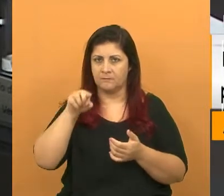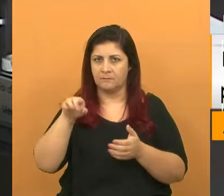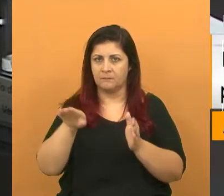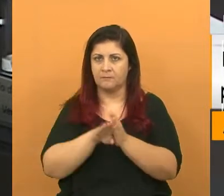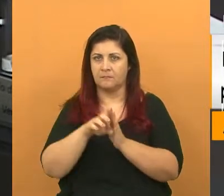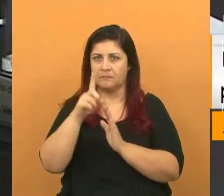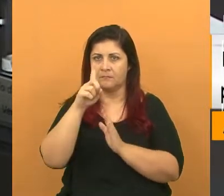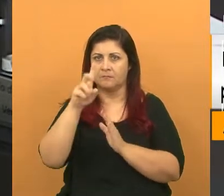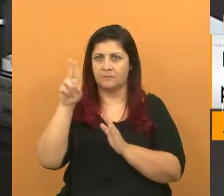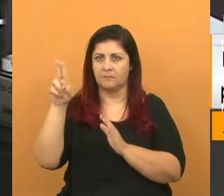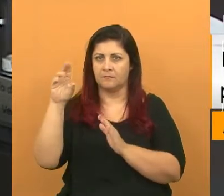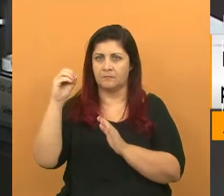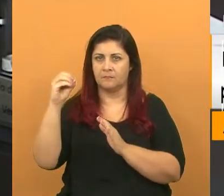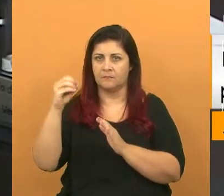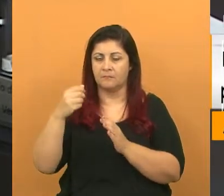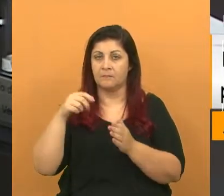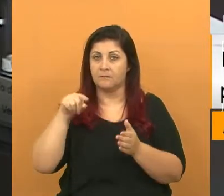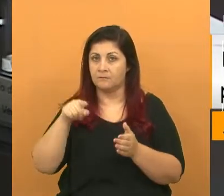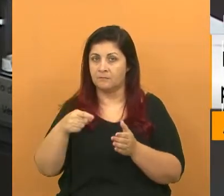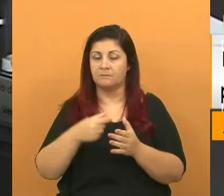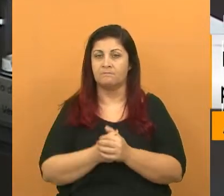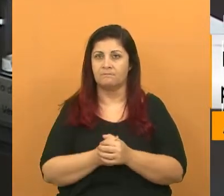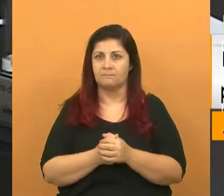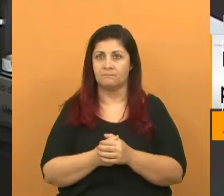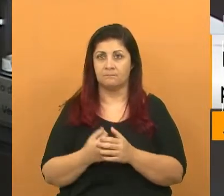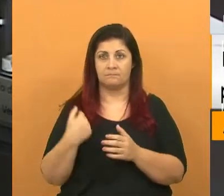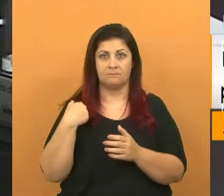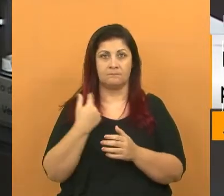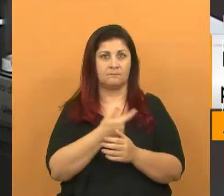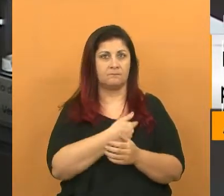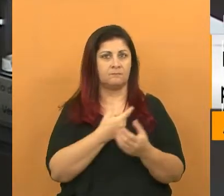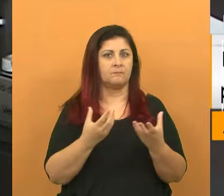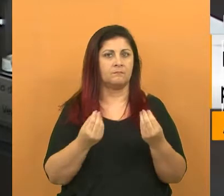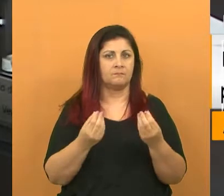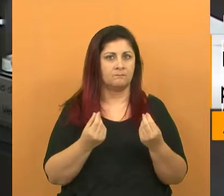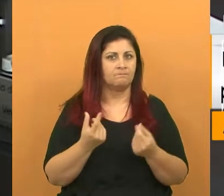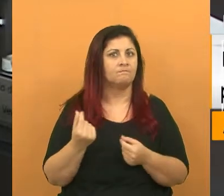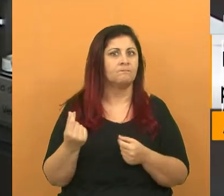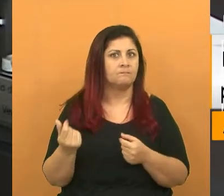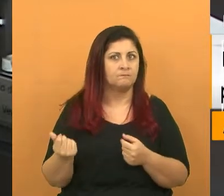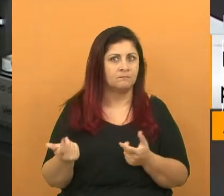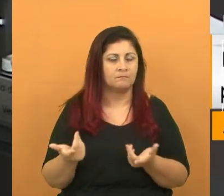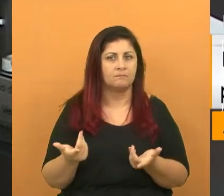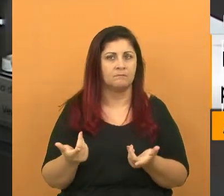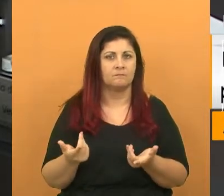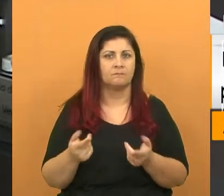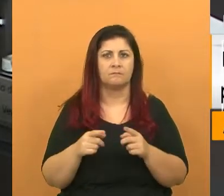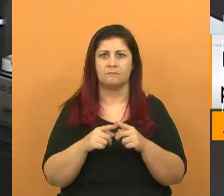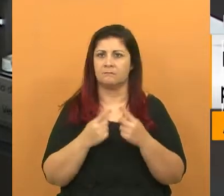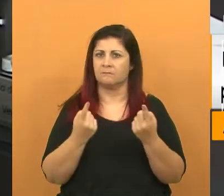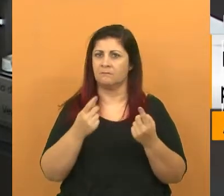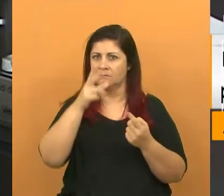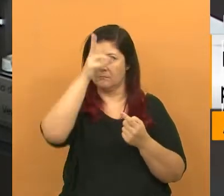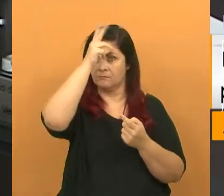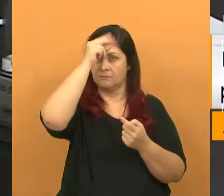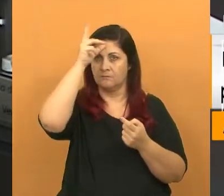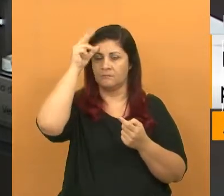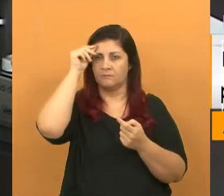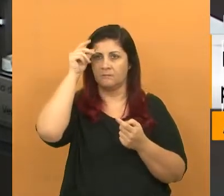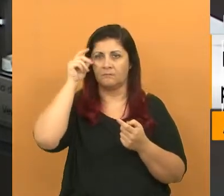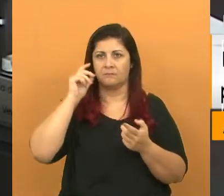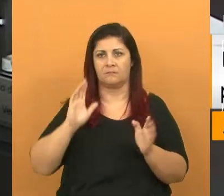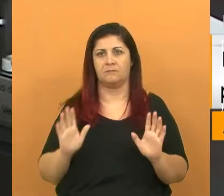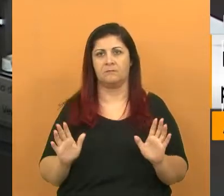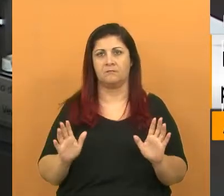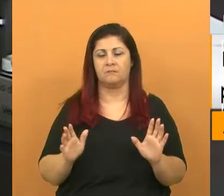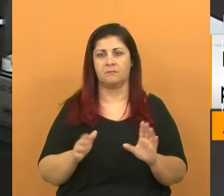50 a 120 mil reais. 50 mil reais para nós é muito dinheiro, 70, 80, 120, mas para a prefeitura, pera